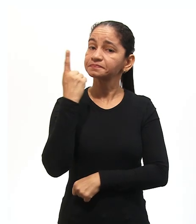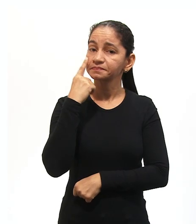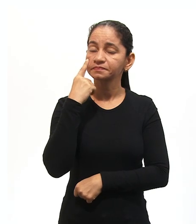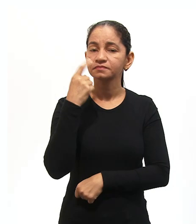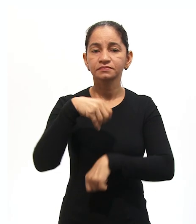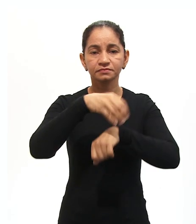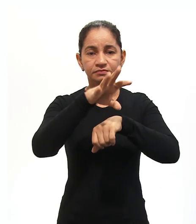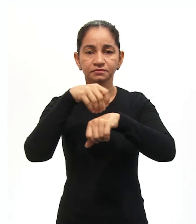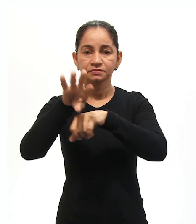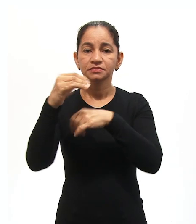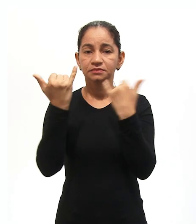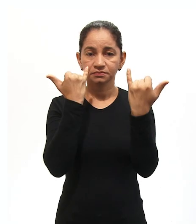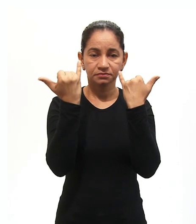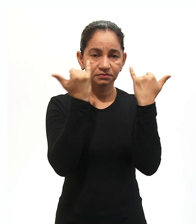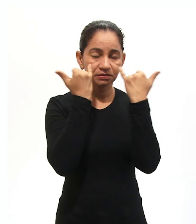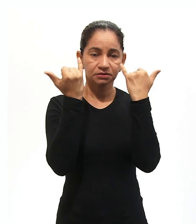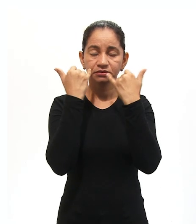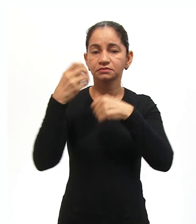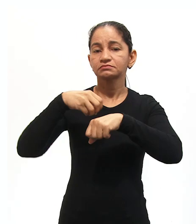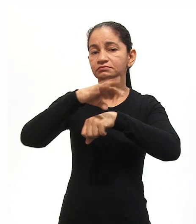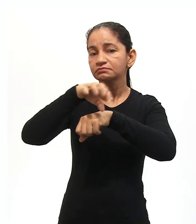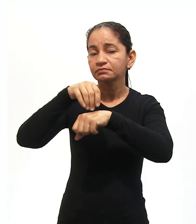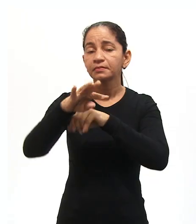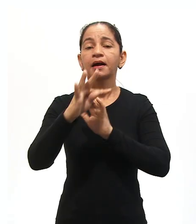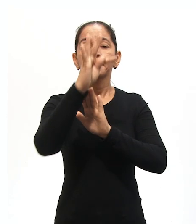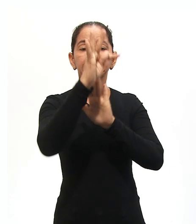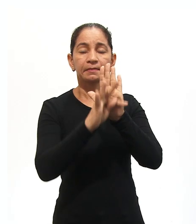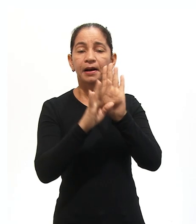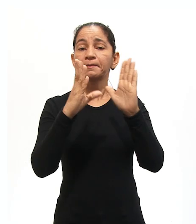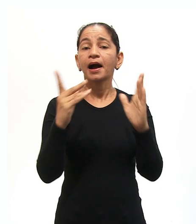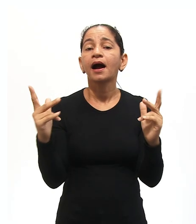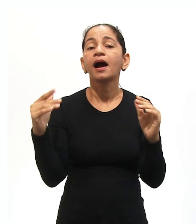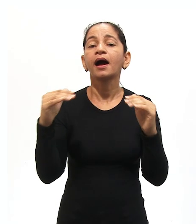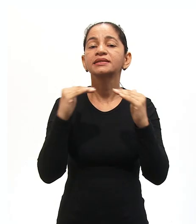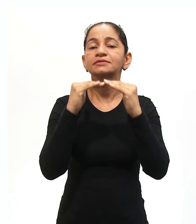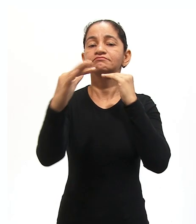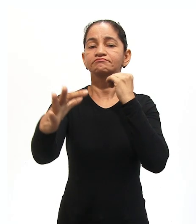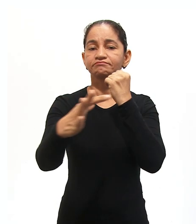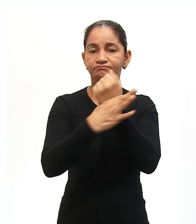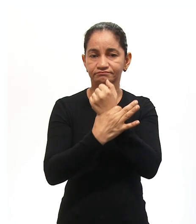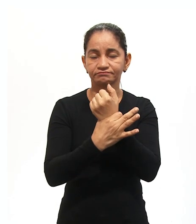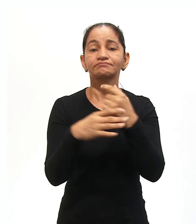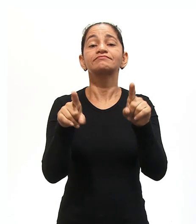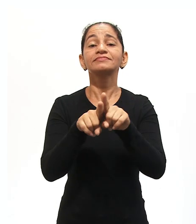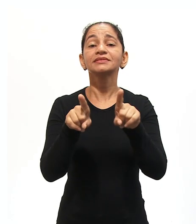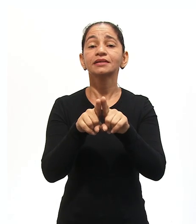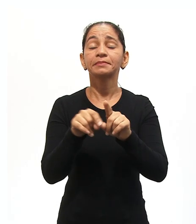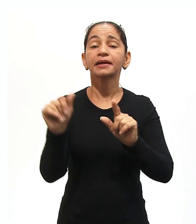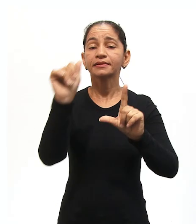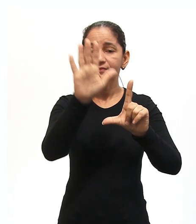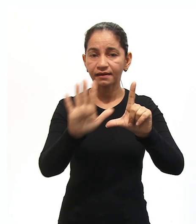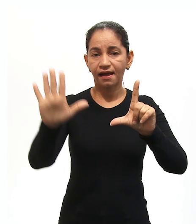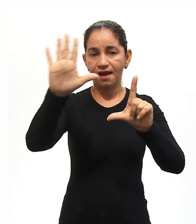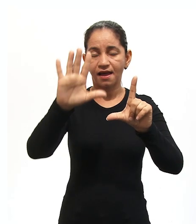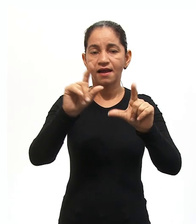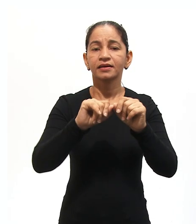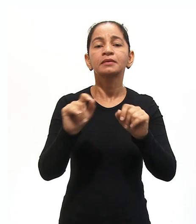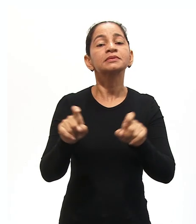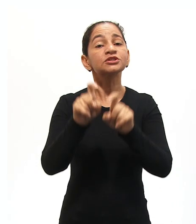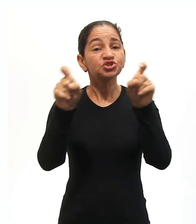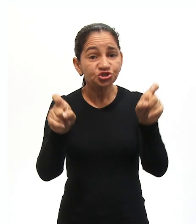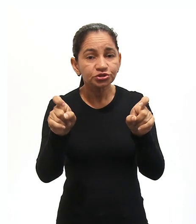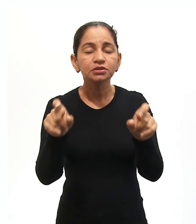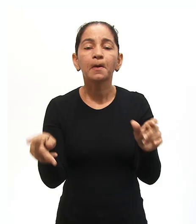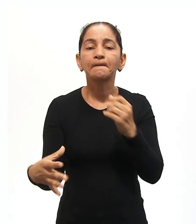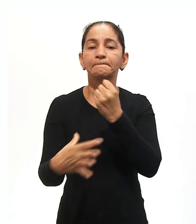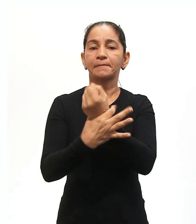Fornecer orientação para padronização textual, garantir acessibilidade digital e suporte tecnológico.